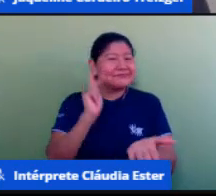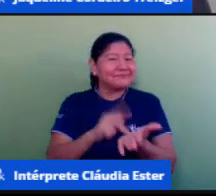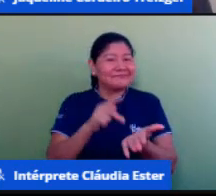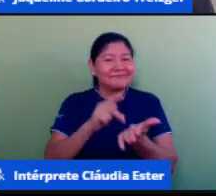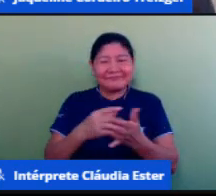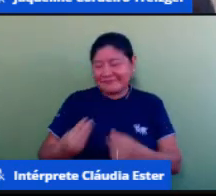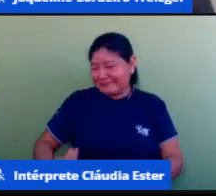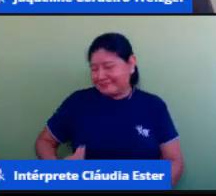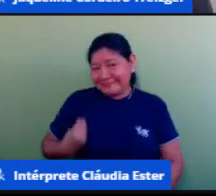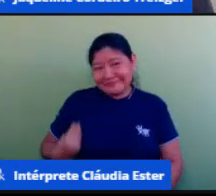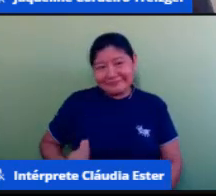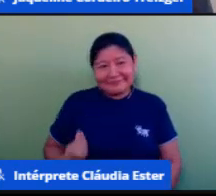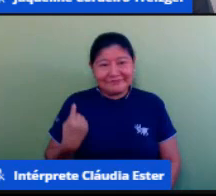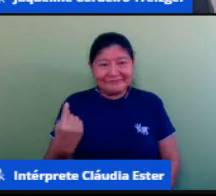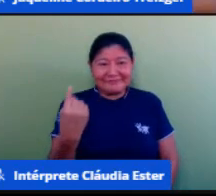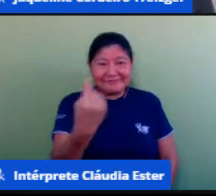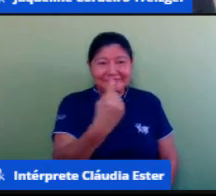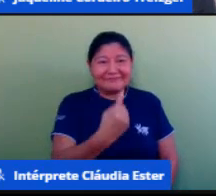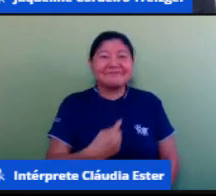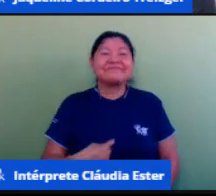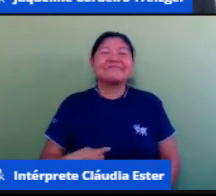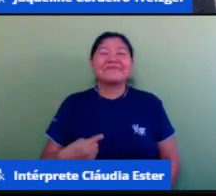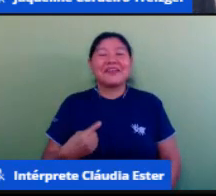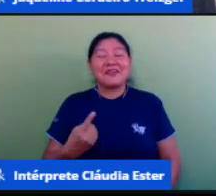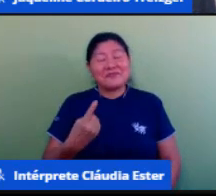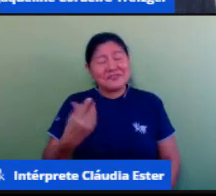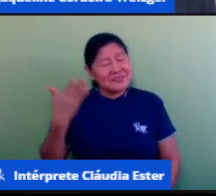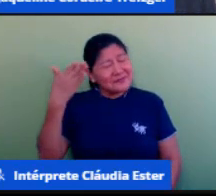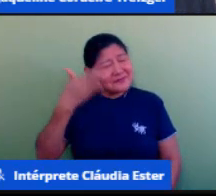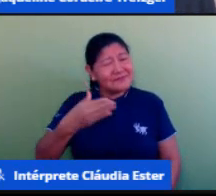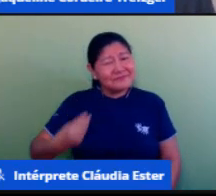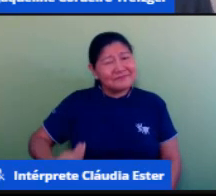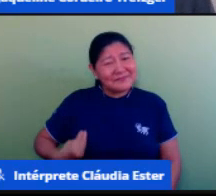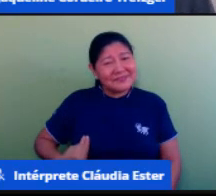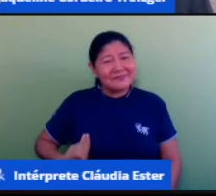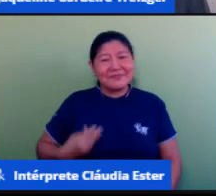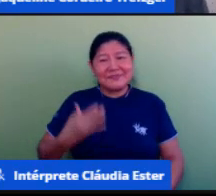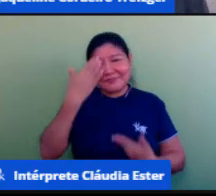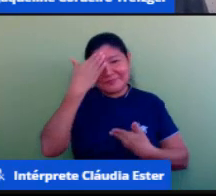Eu que quero Tá bom? agradecer. Quero agradecer a participação.